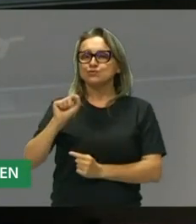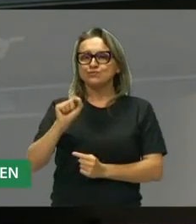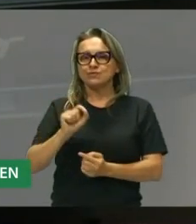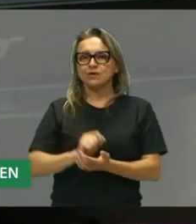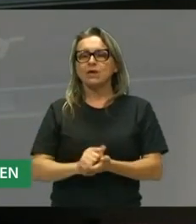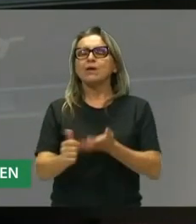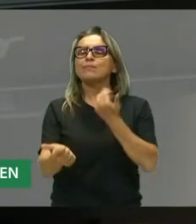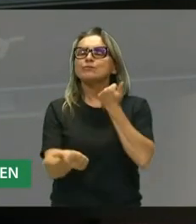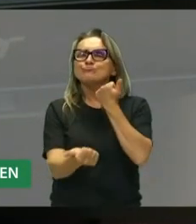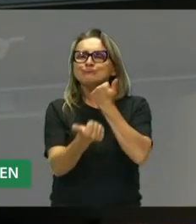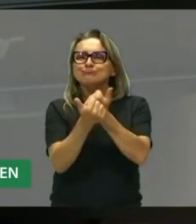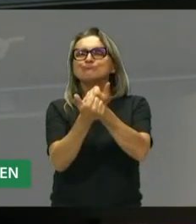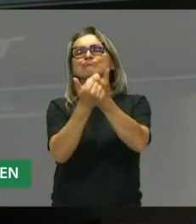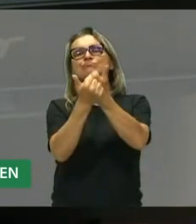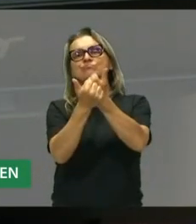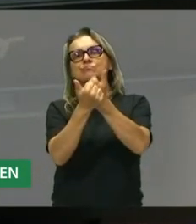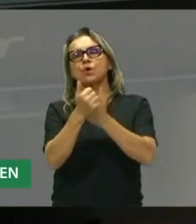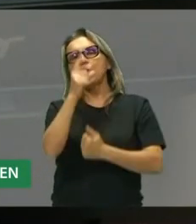né, o hospital